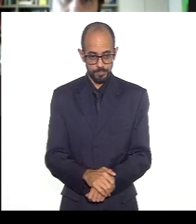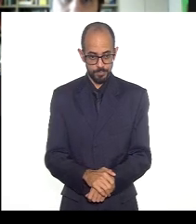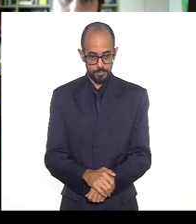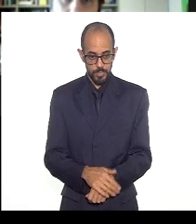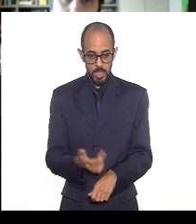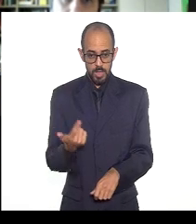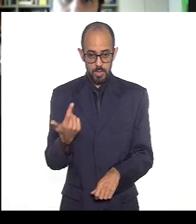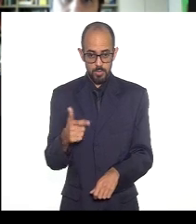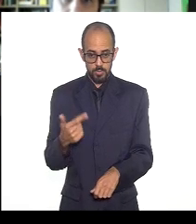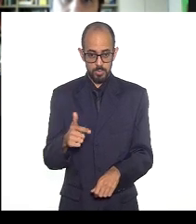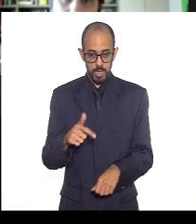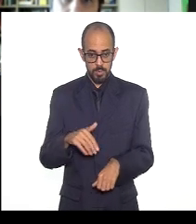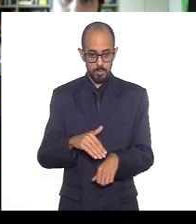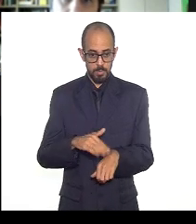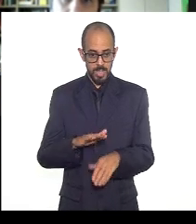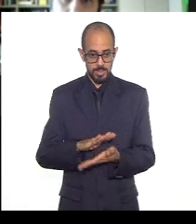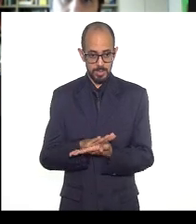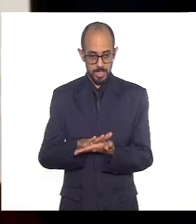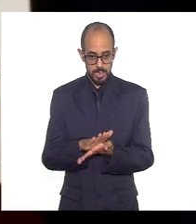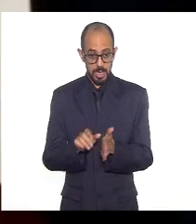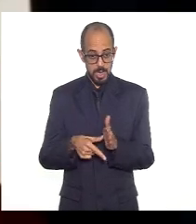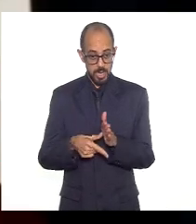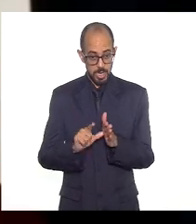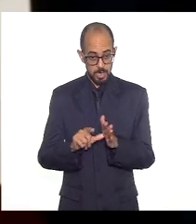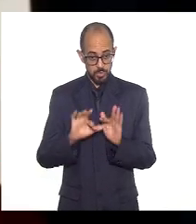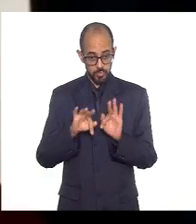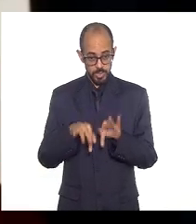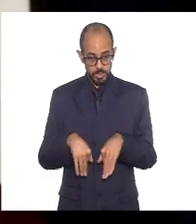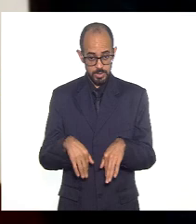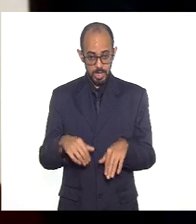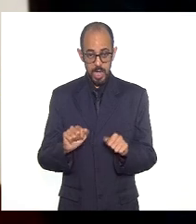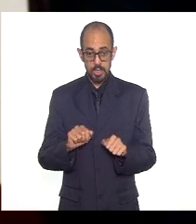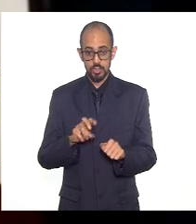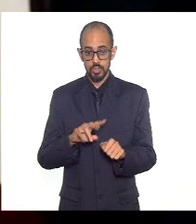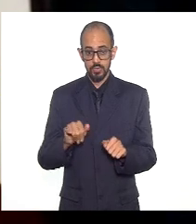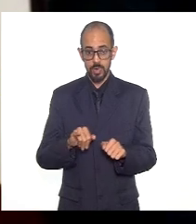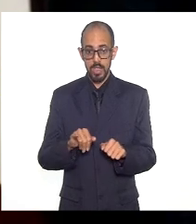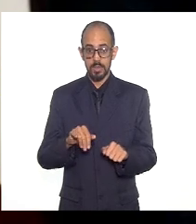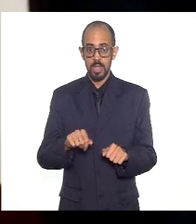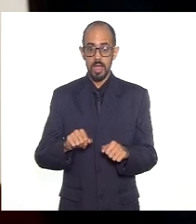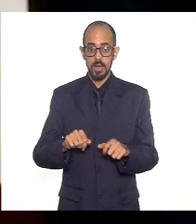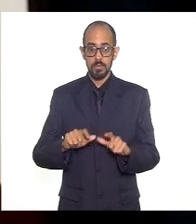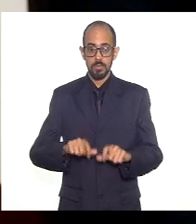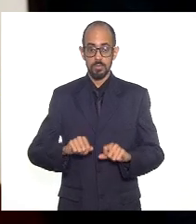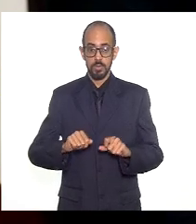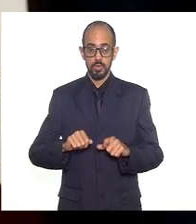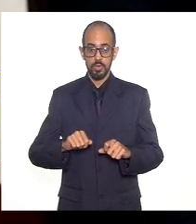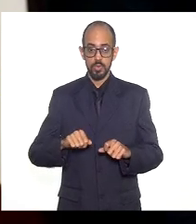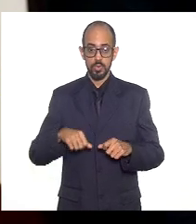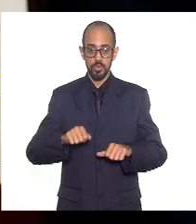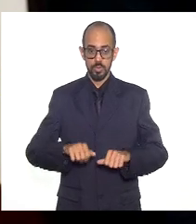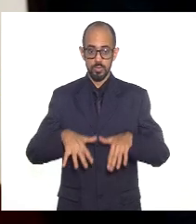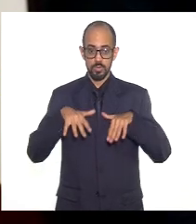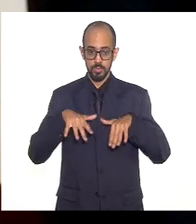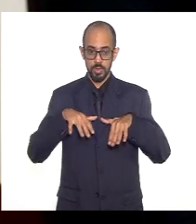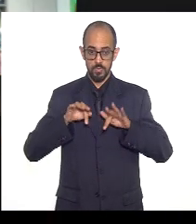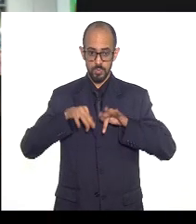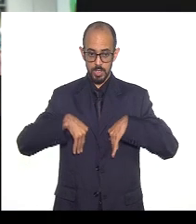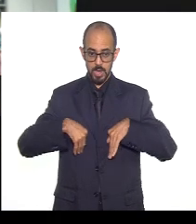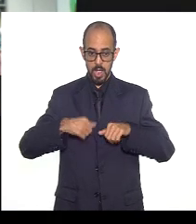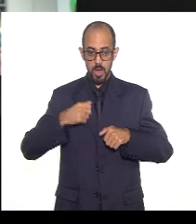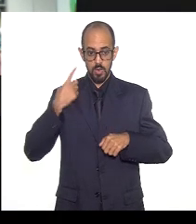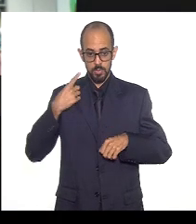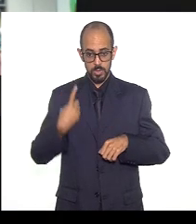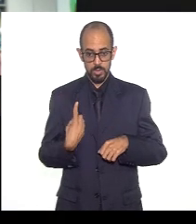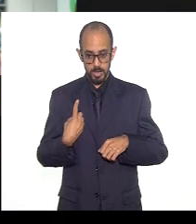Nada mais a tratar na primeira sessão, antes de encerrarmos e passar pelo expediente final. Concedo a palavra para a deputada Dani Monteiro.